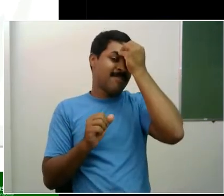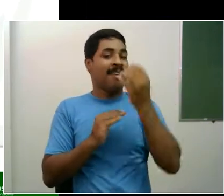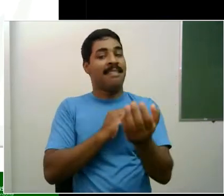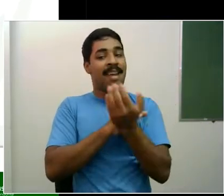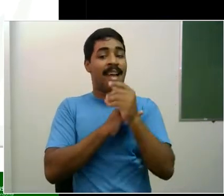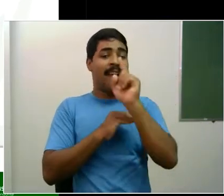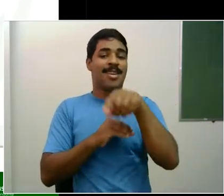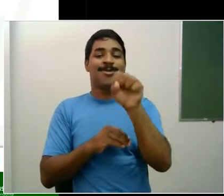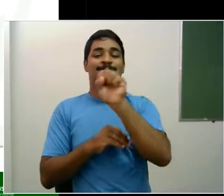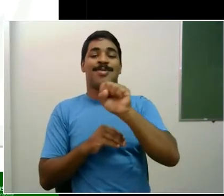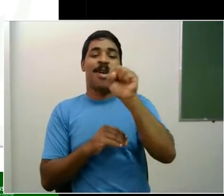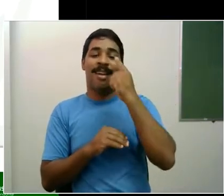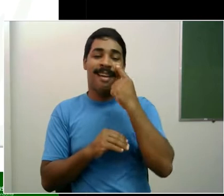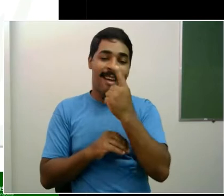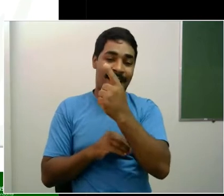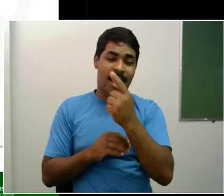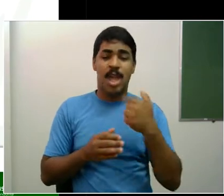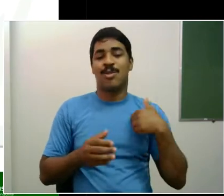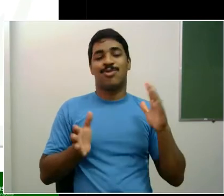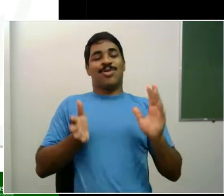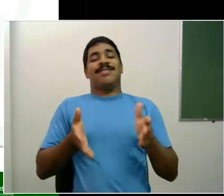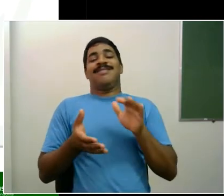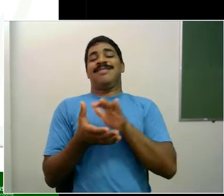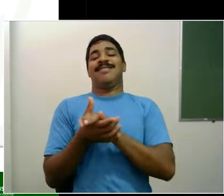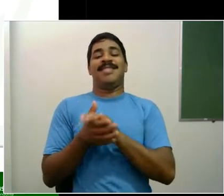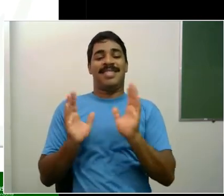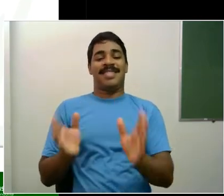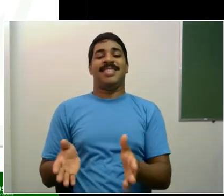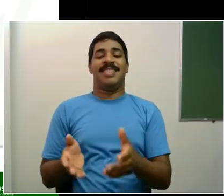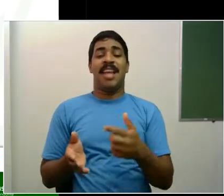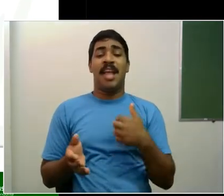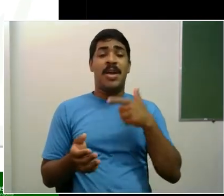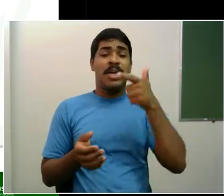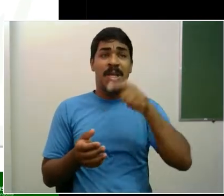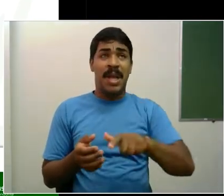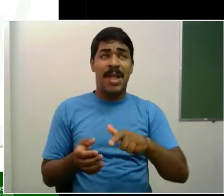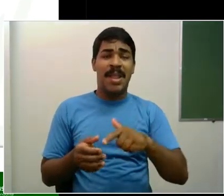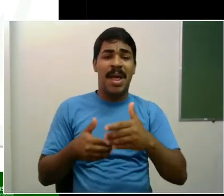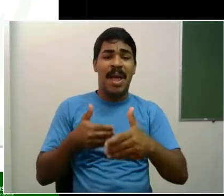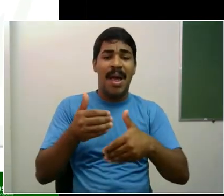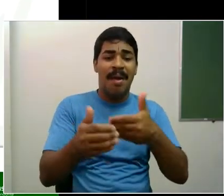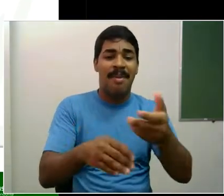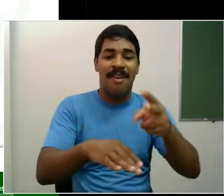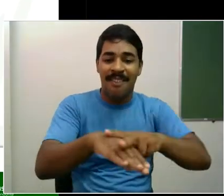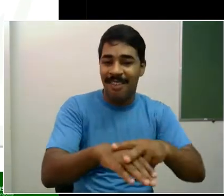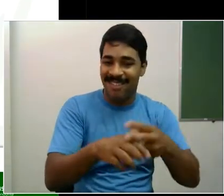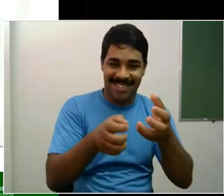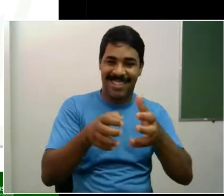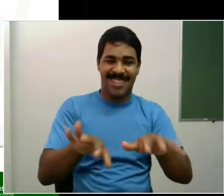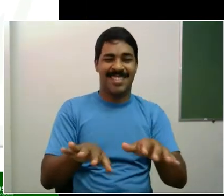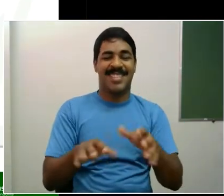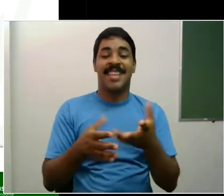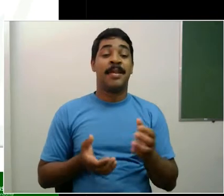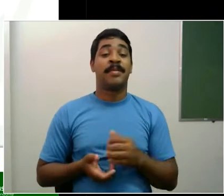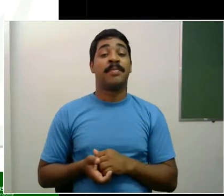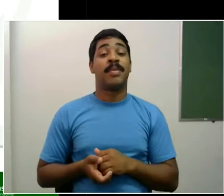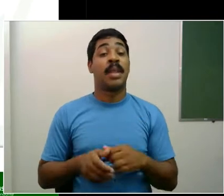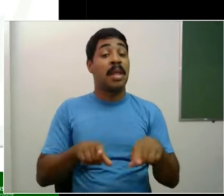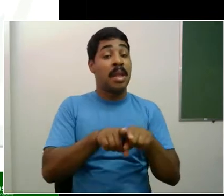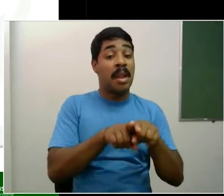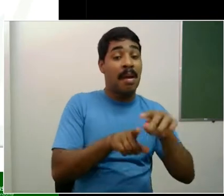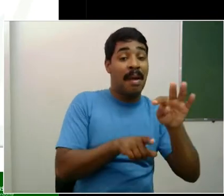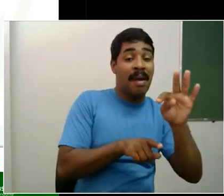tá? Eu já saí dessa fase, tá? Espero não chegar tão cedo na fase da viuvez e muito menos